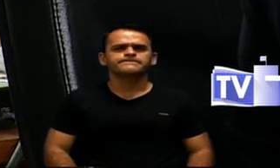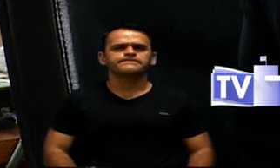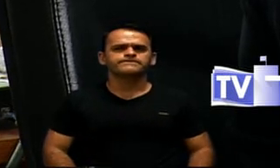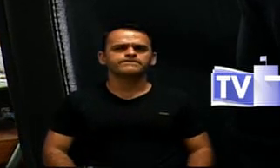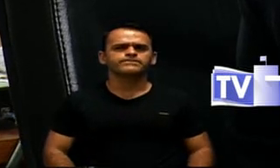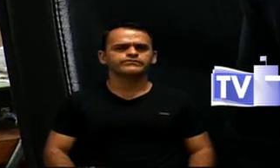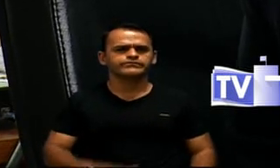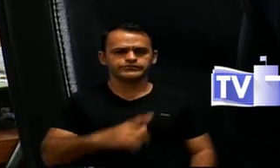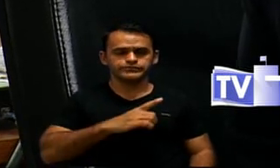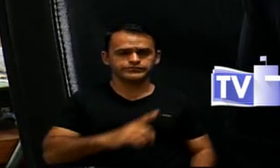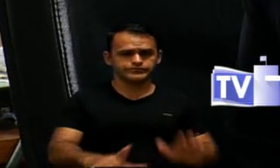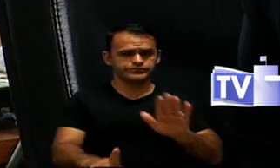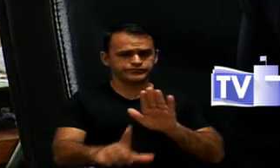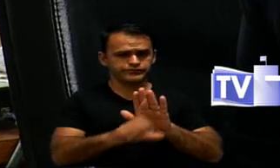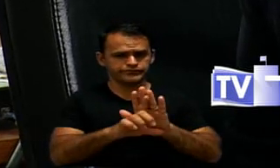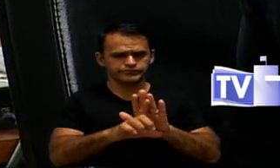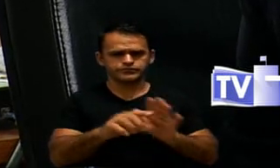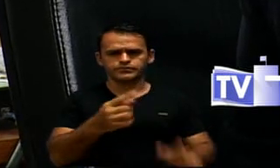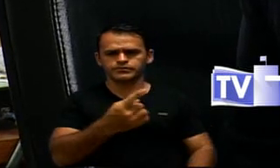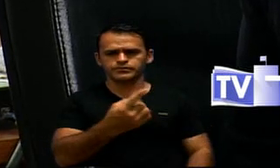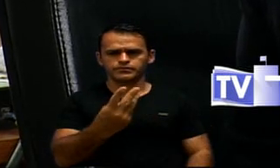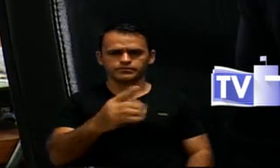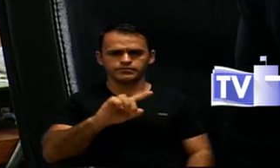com a sanção da Lei